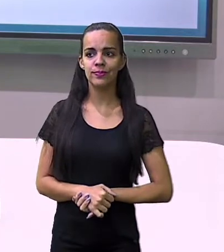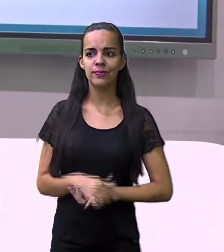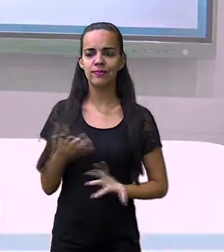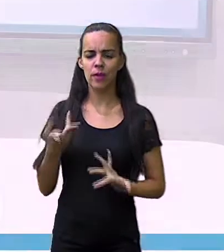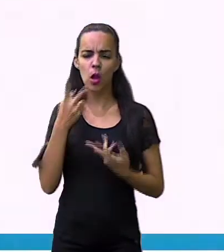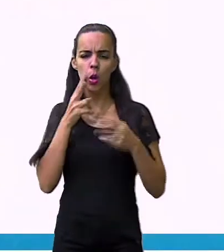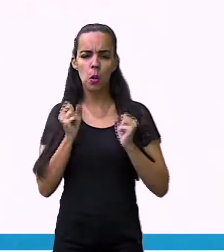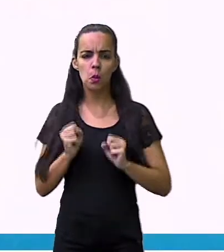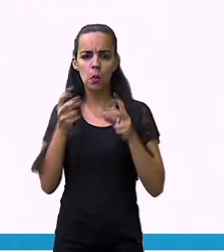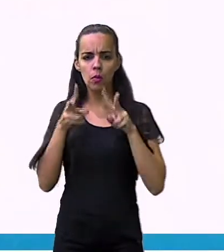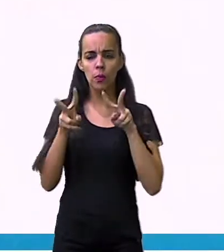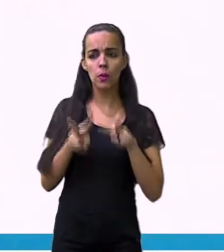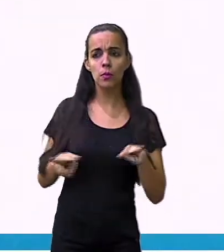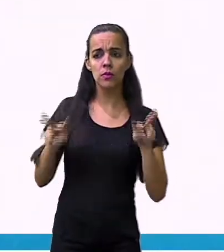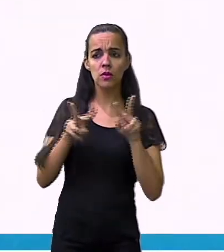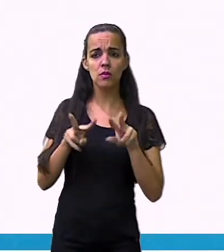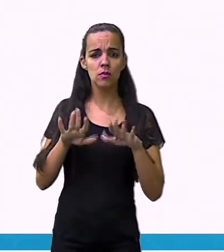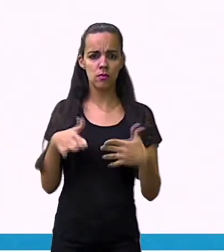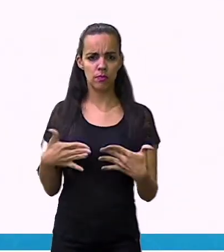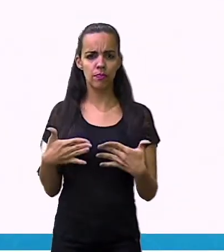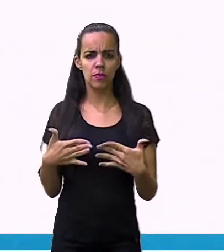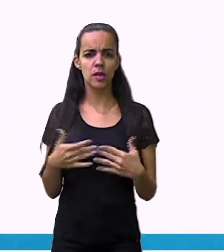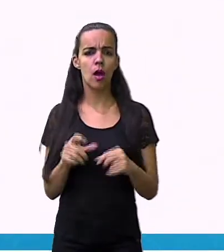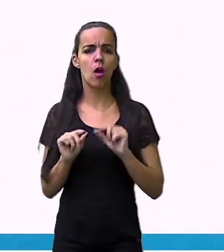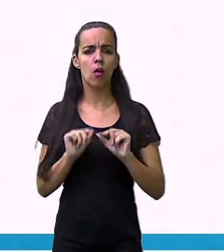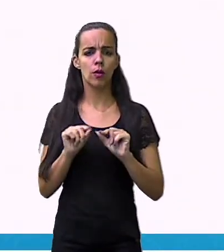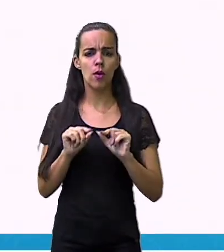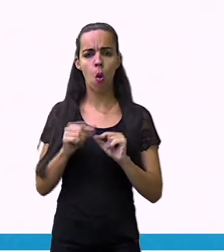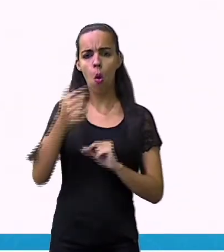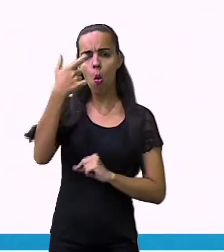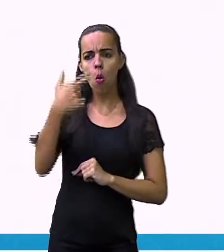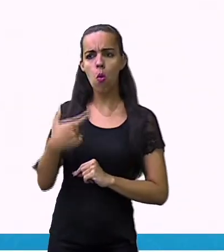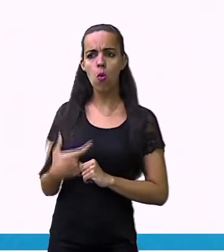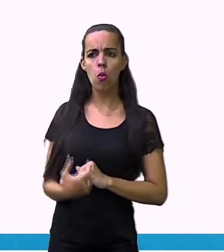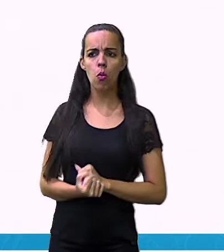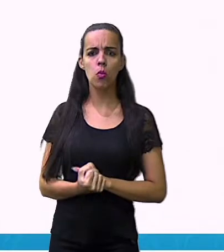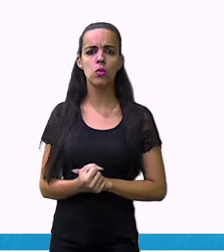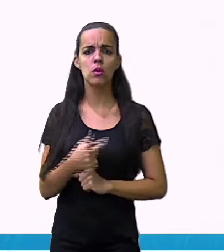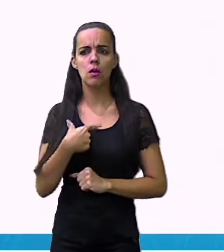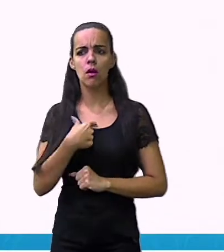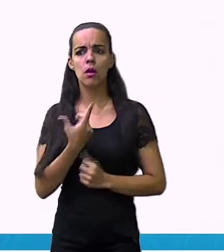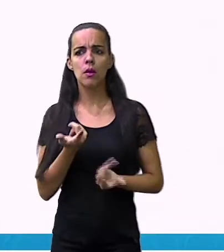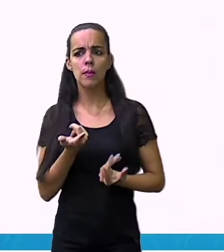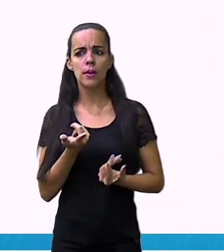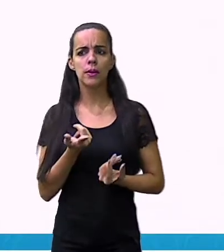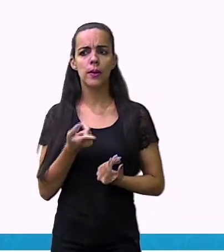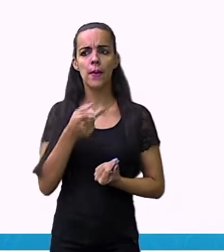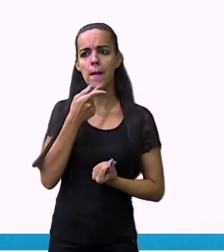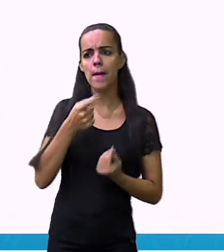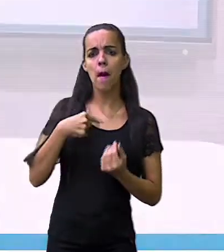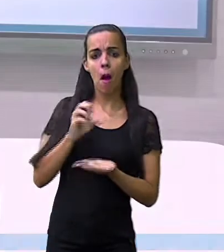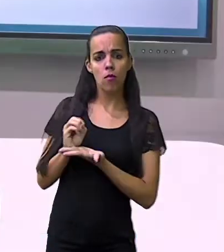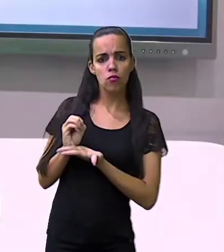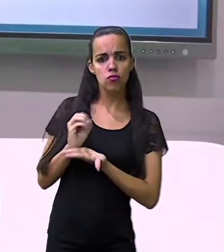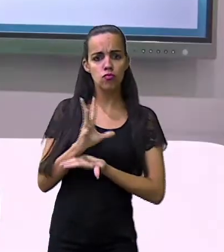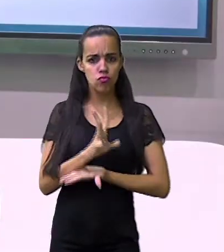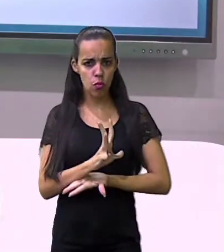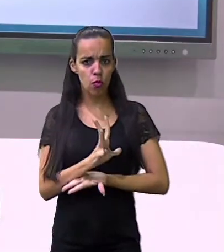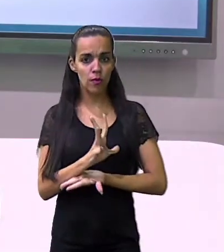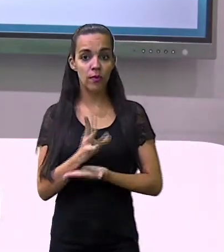Podemos observar os corpos que estão ao nosso redor por meio da luz que emite ou